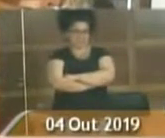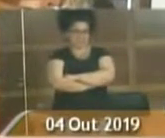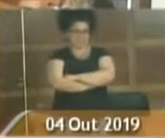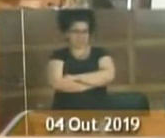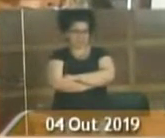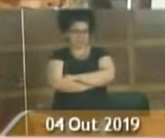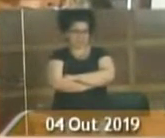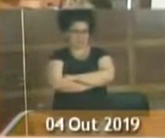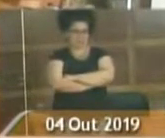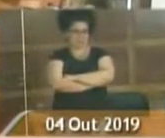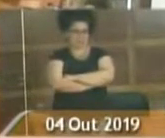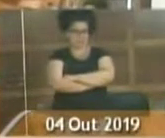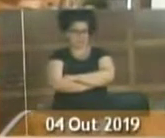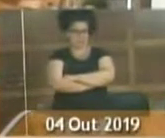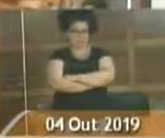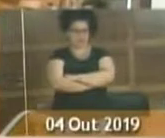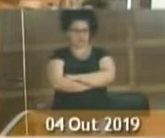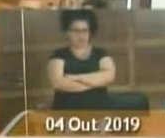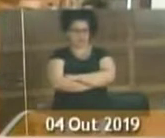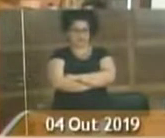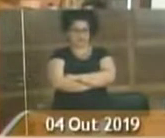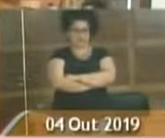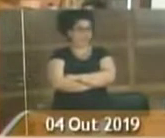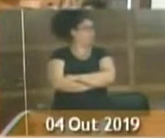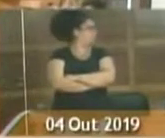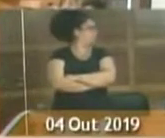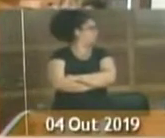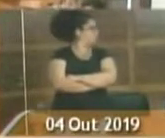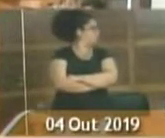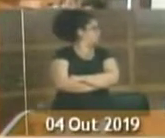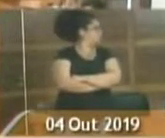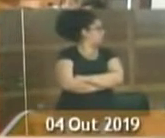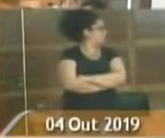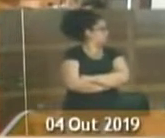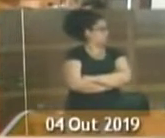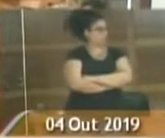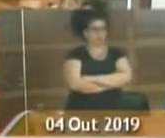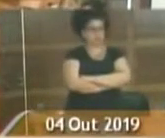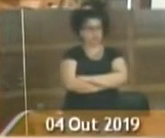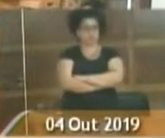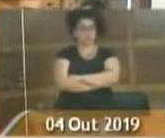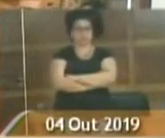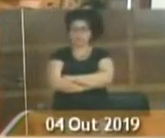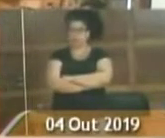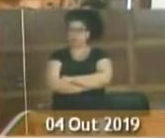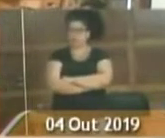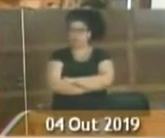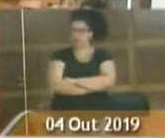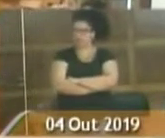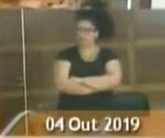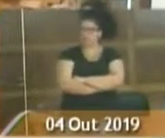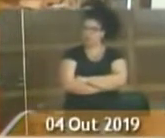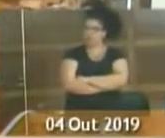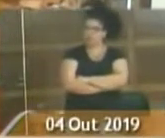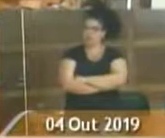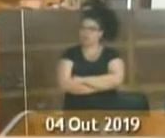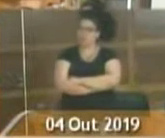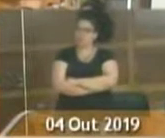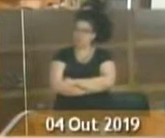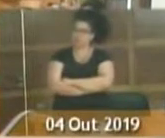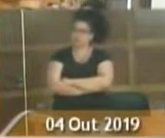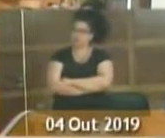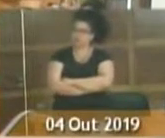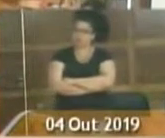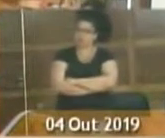dar do Facebook para você ver. Porque lá a gente fala de várias outras doenças, explica. E é tudo explicadinho que dá para a criança entender. Que é tudo